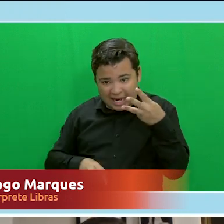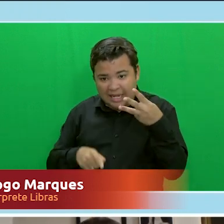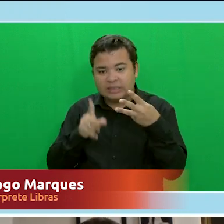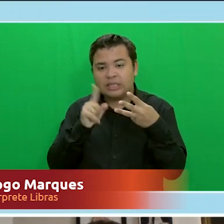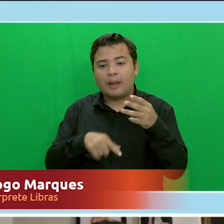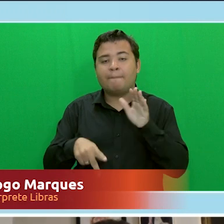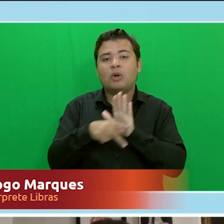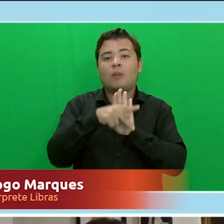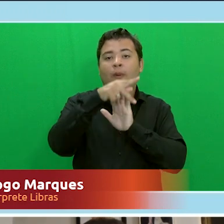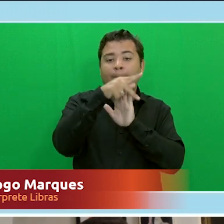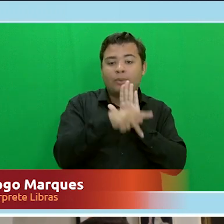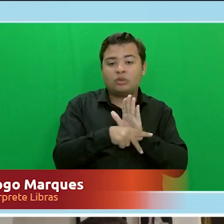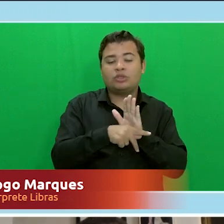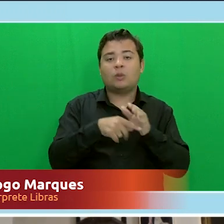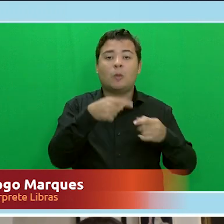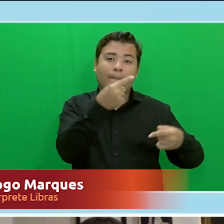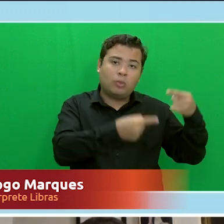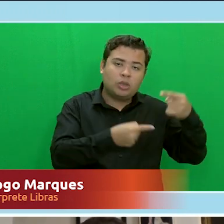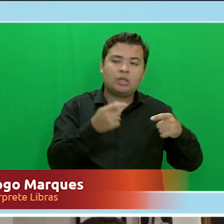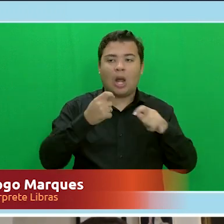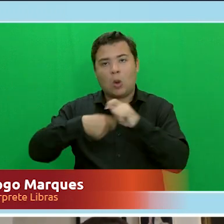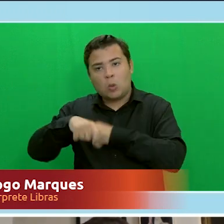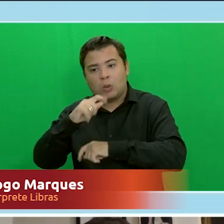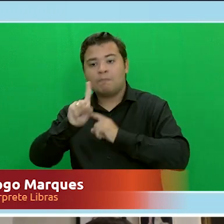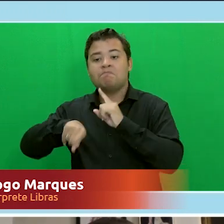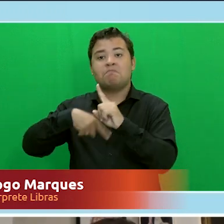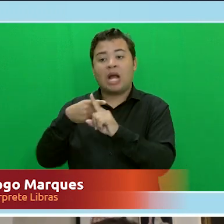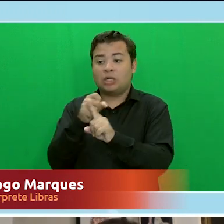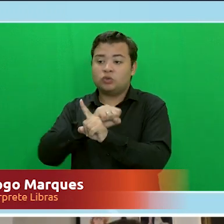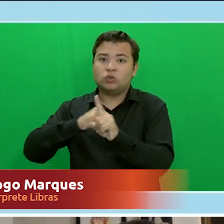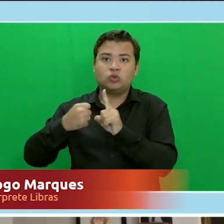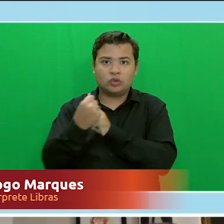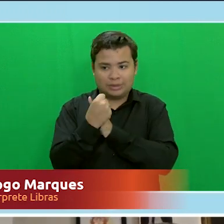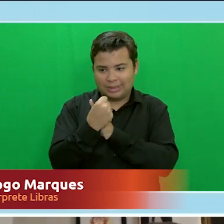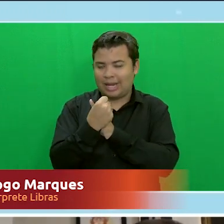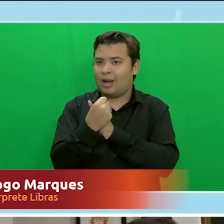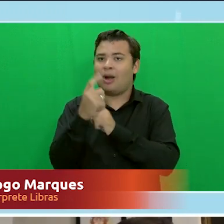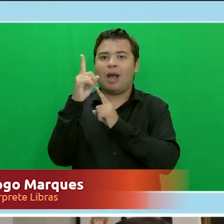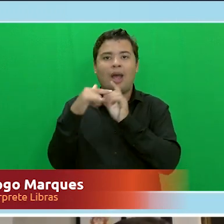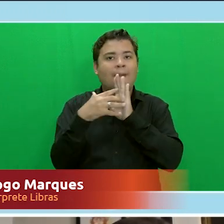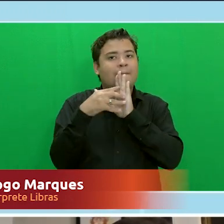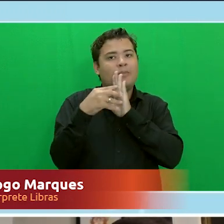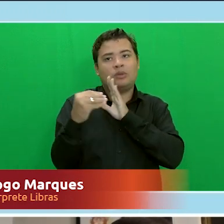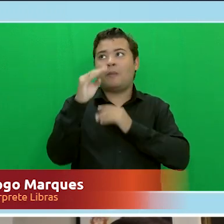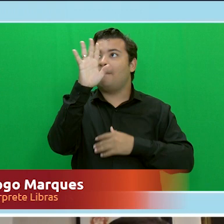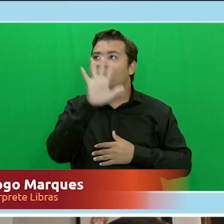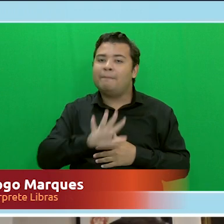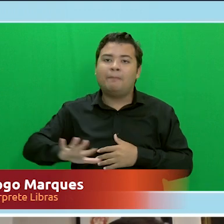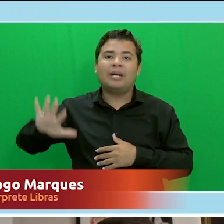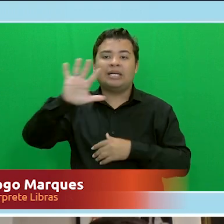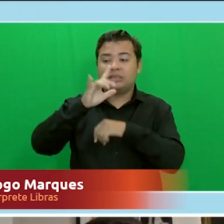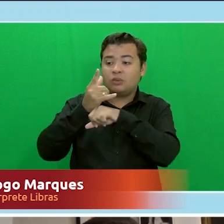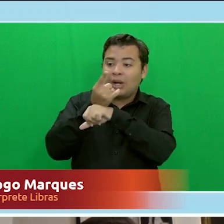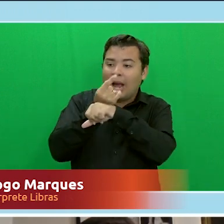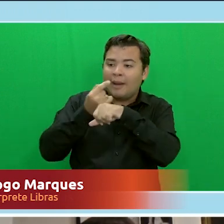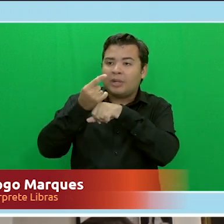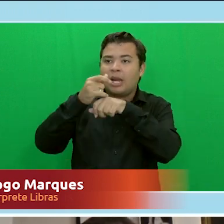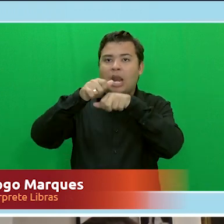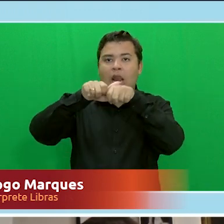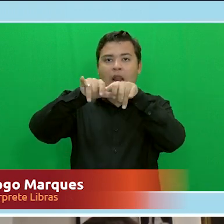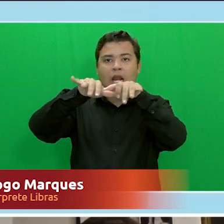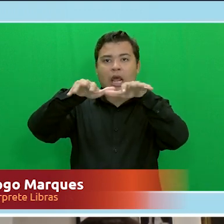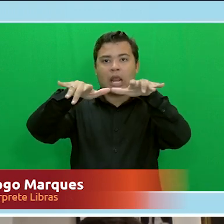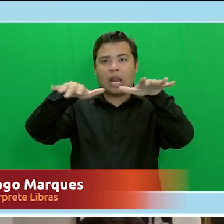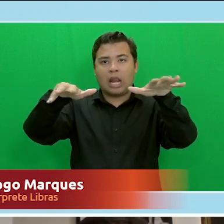parte de um projeto político, econômico, social do Brasil, do processo de expansão do